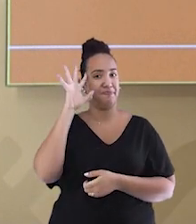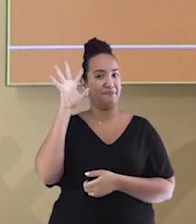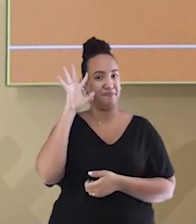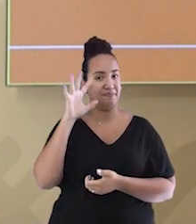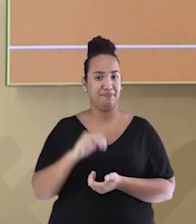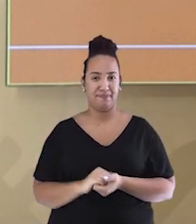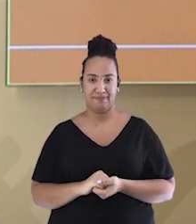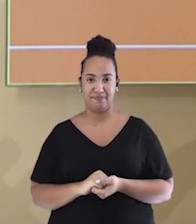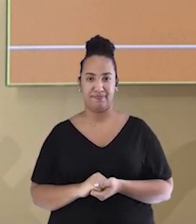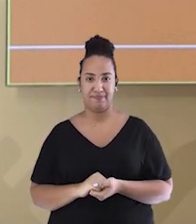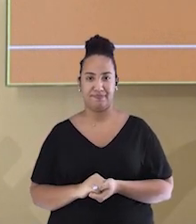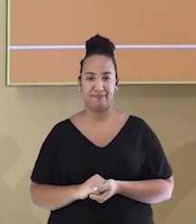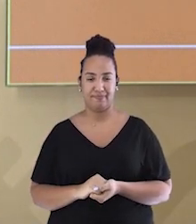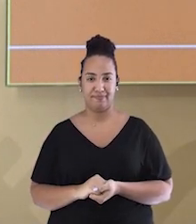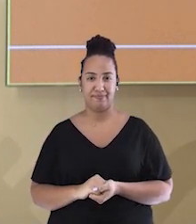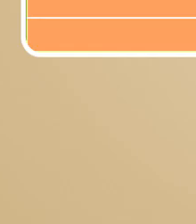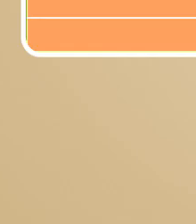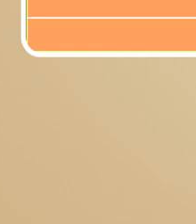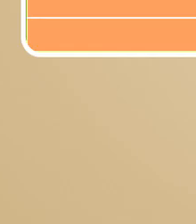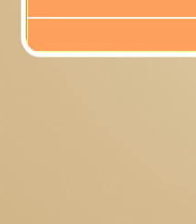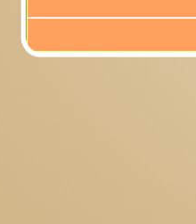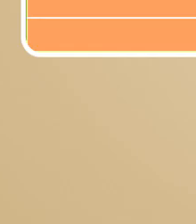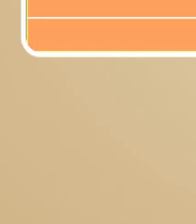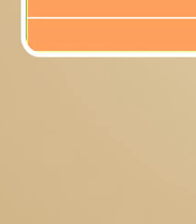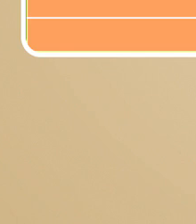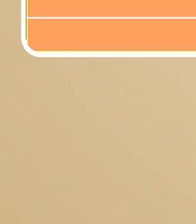falso? Pense bem.